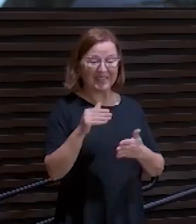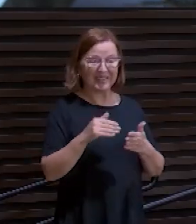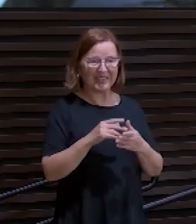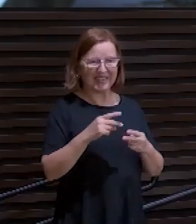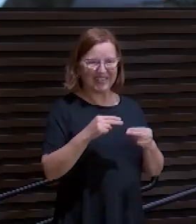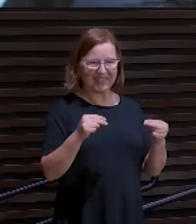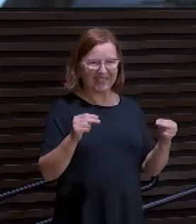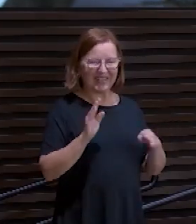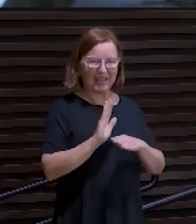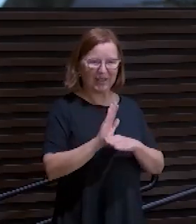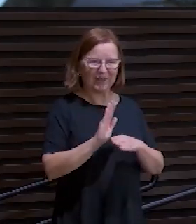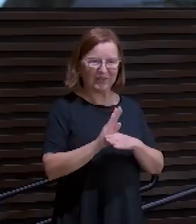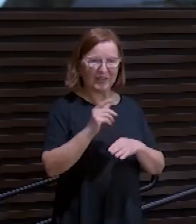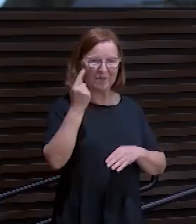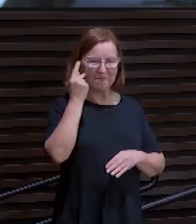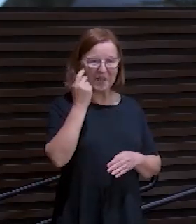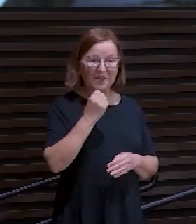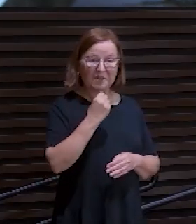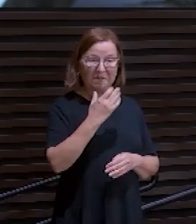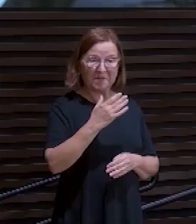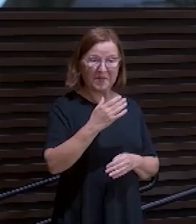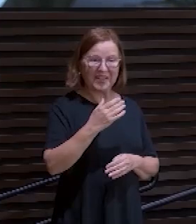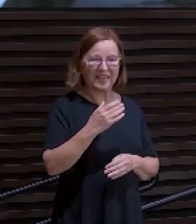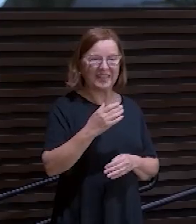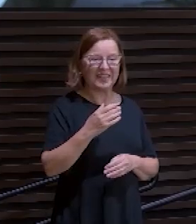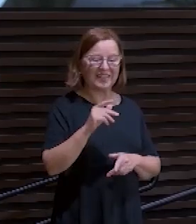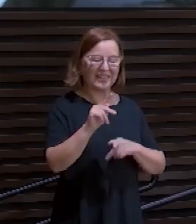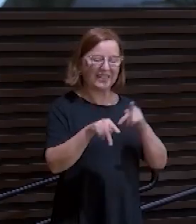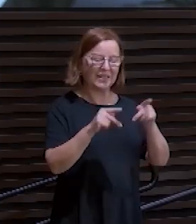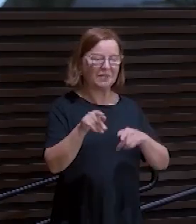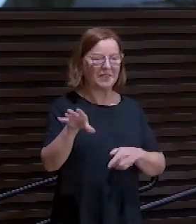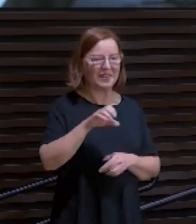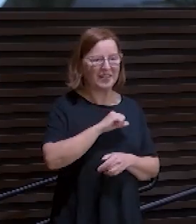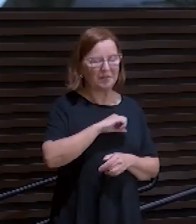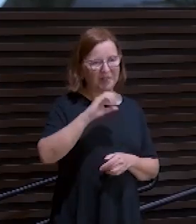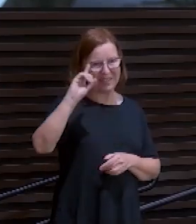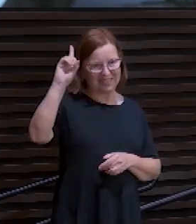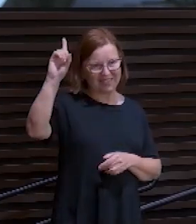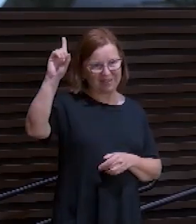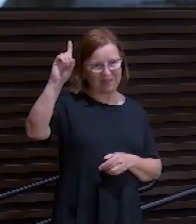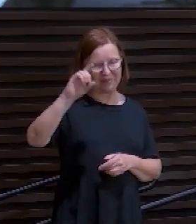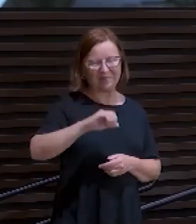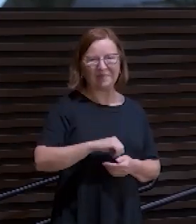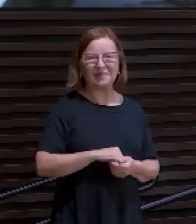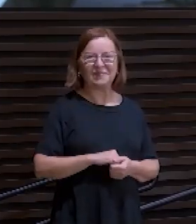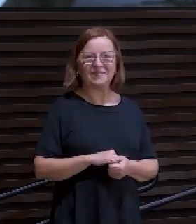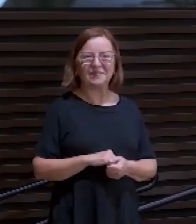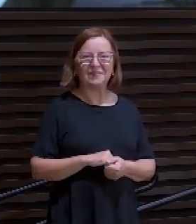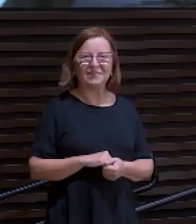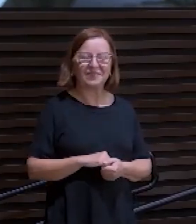coisas contribuem para o bem. José sabia disso antes de Paulo nos revelar.